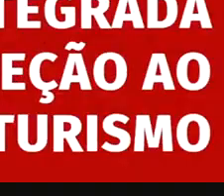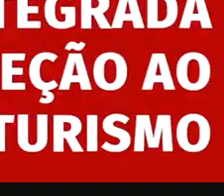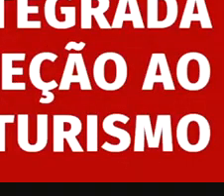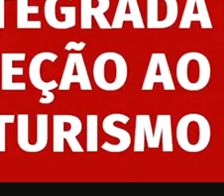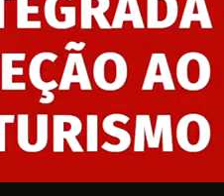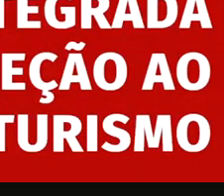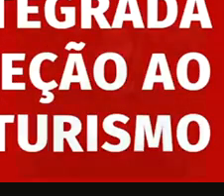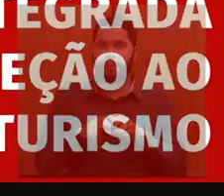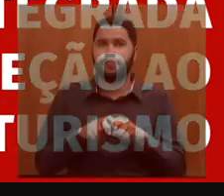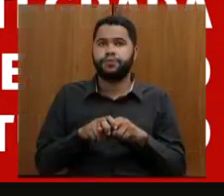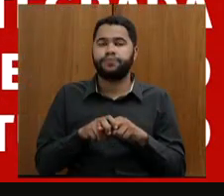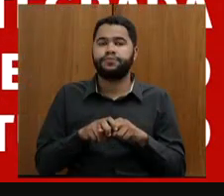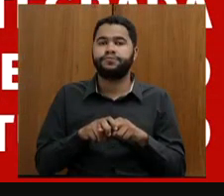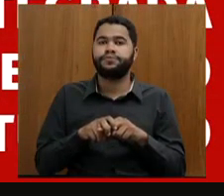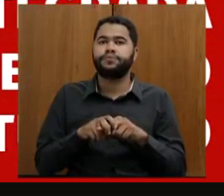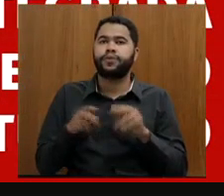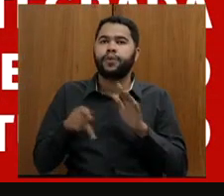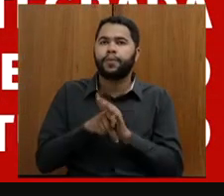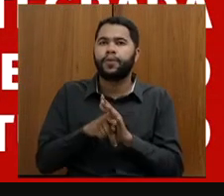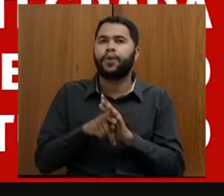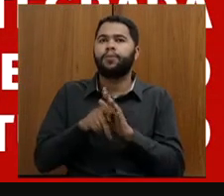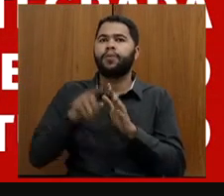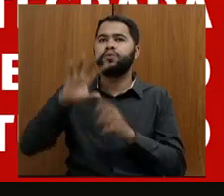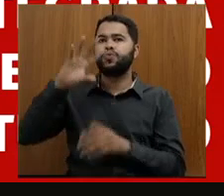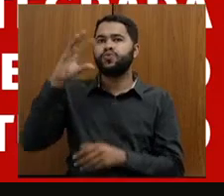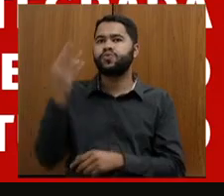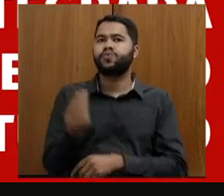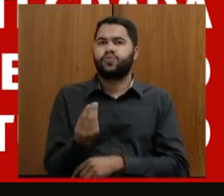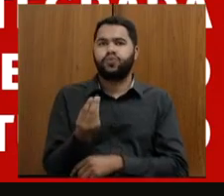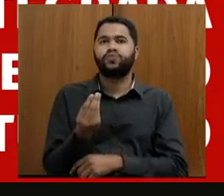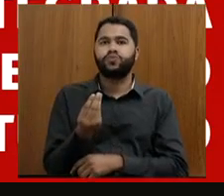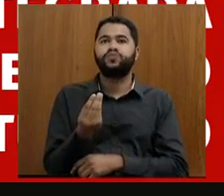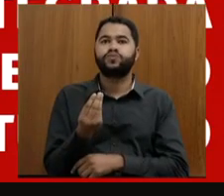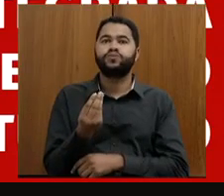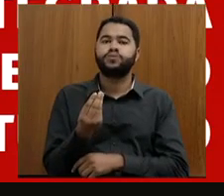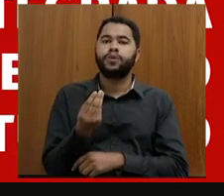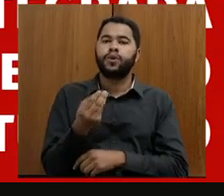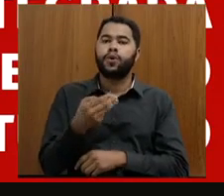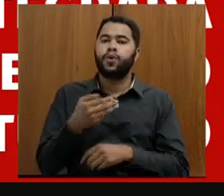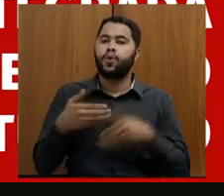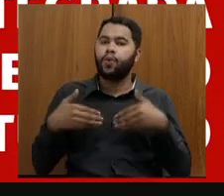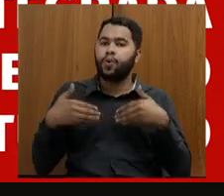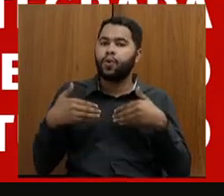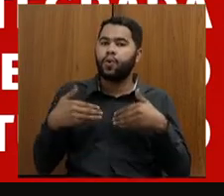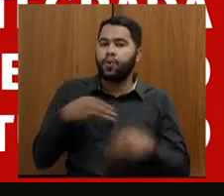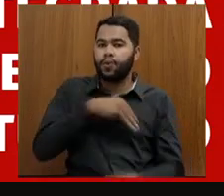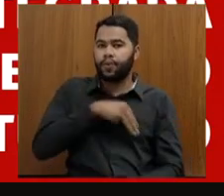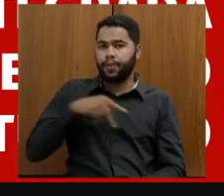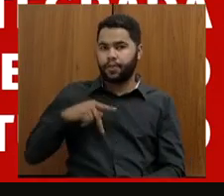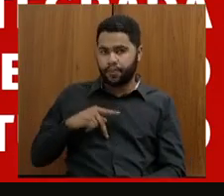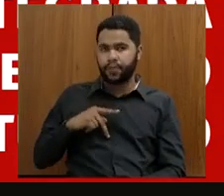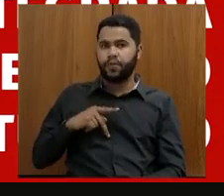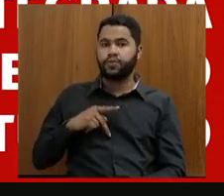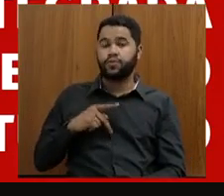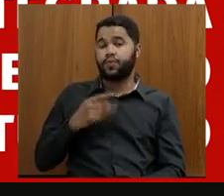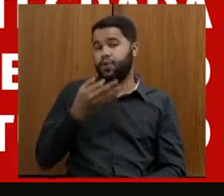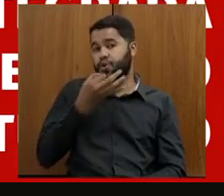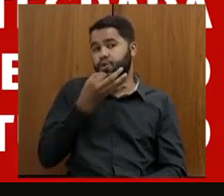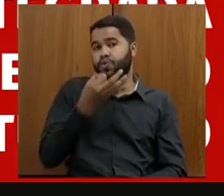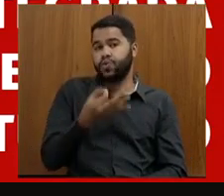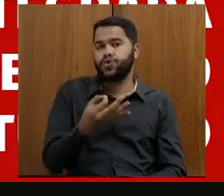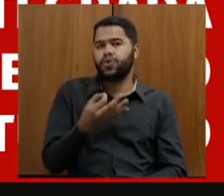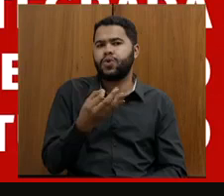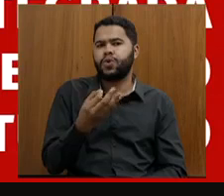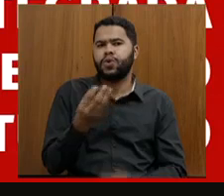dessa dessa rede integrada né esse é o ministério tomou conhecimento e sugeriu